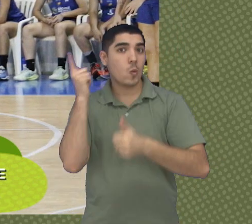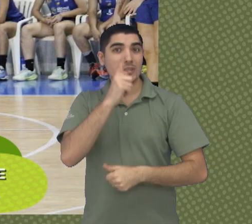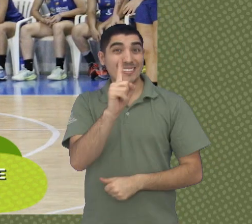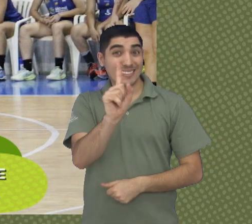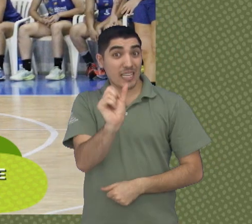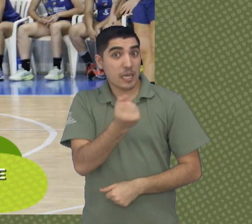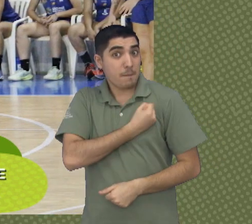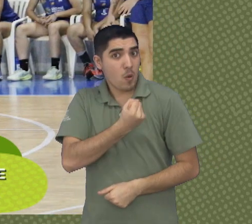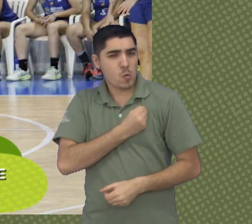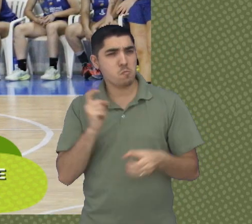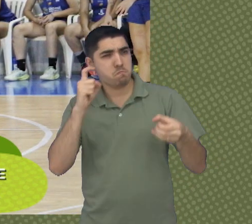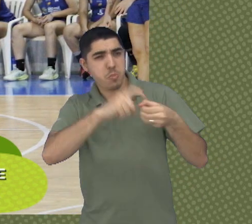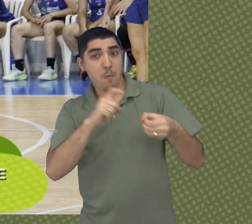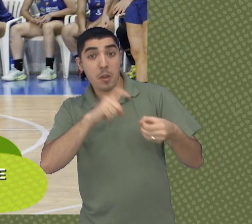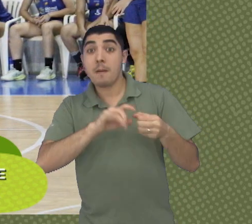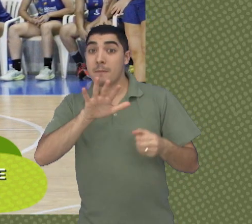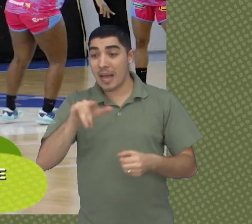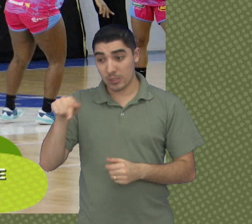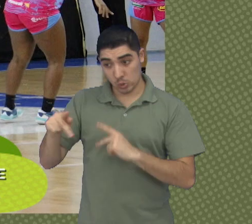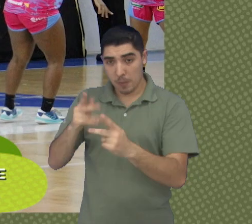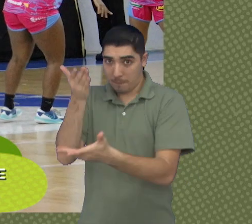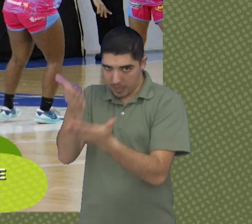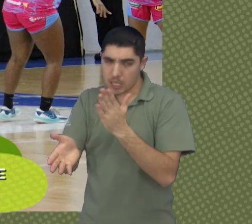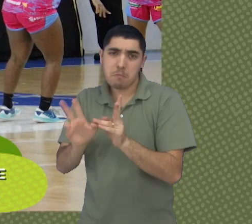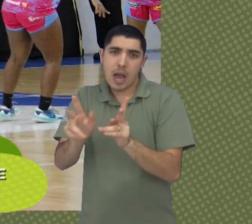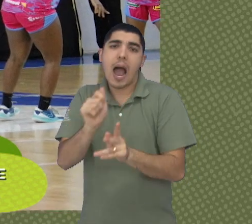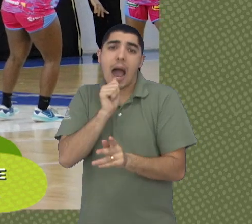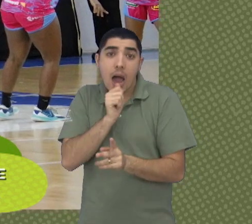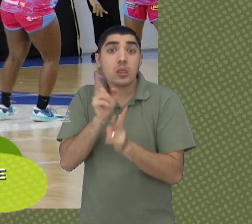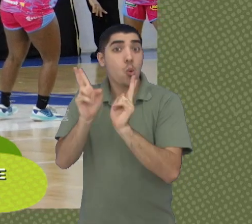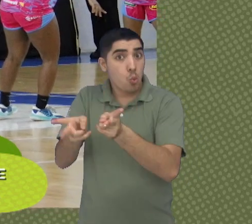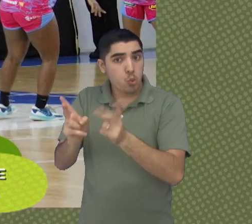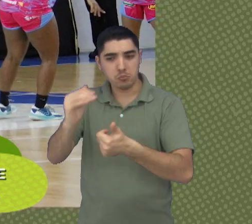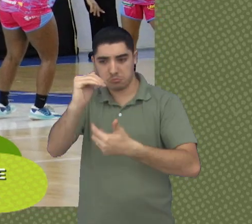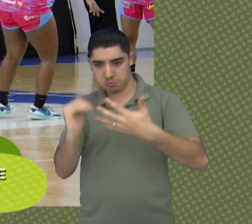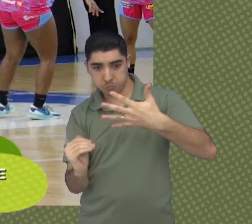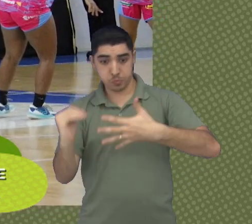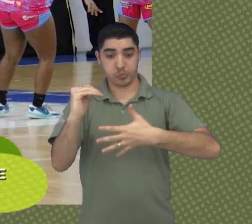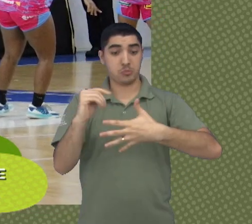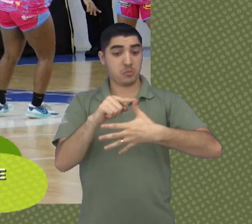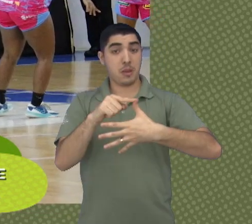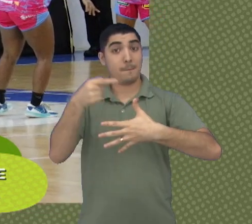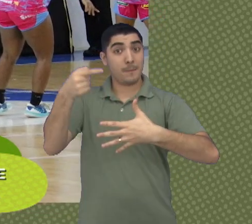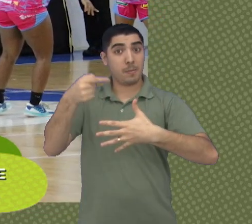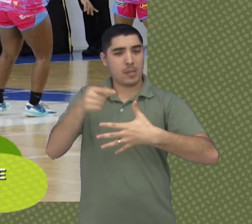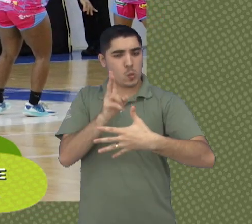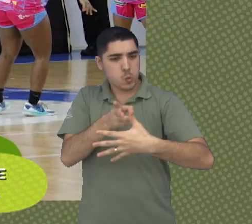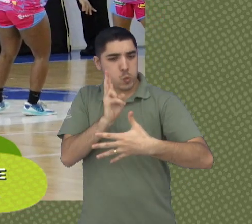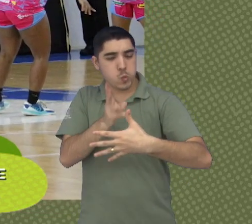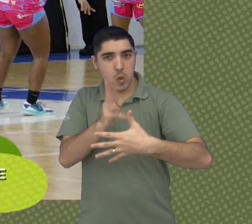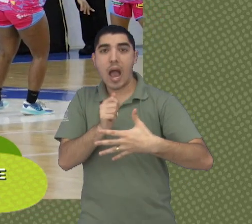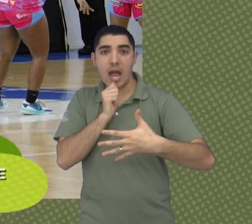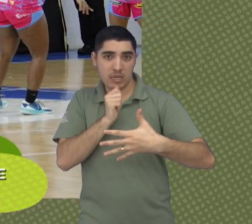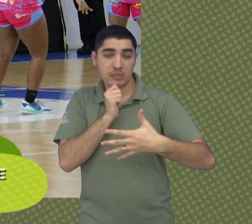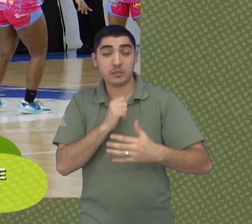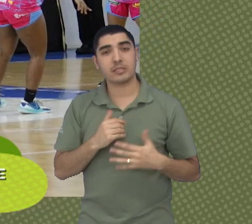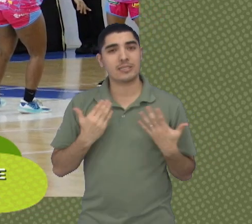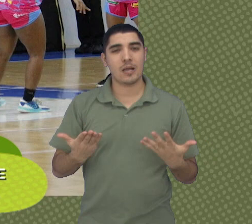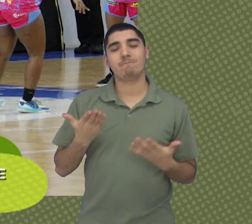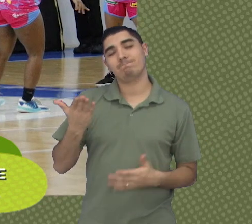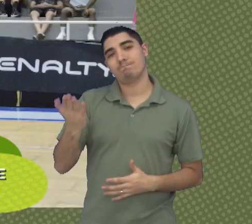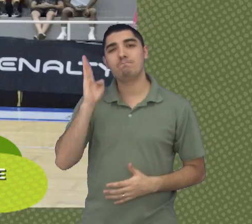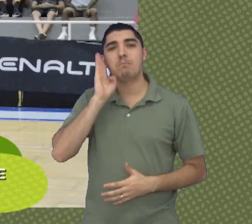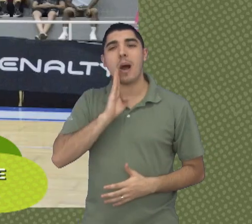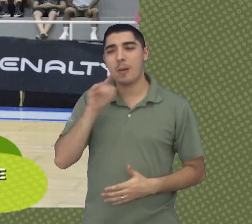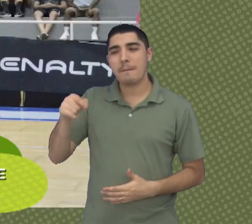derrota, as joseenses lideram o grupo nessa fase de realinhamento aí do Campeonato Paulista. Paulo, a primeira derrota aí, o São